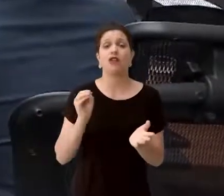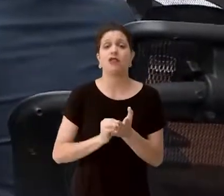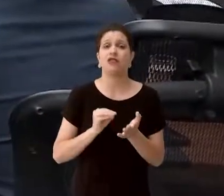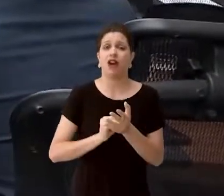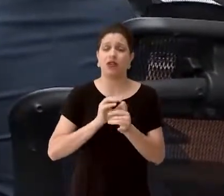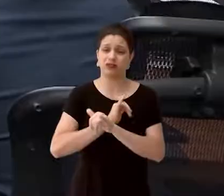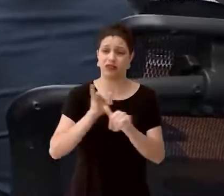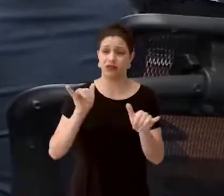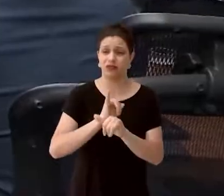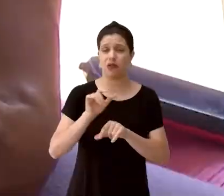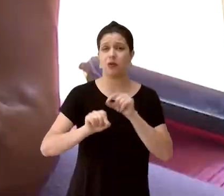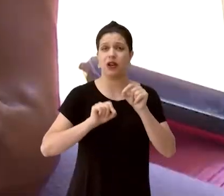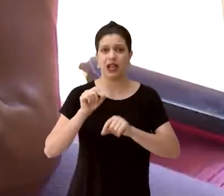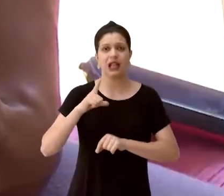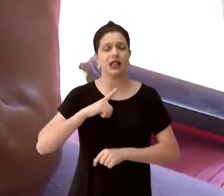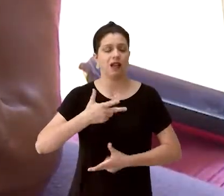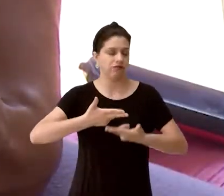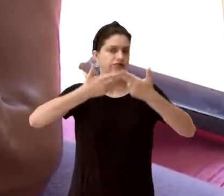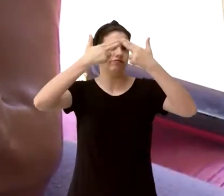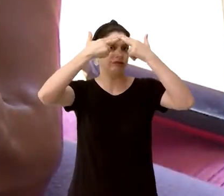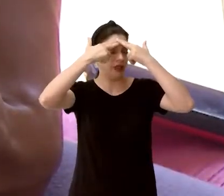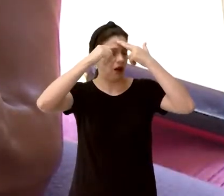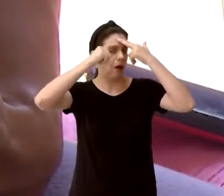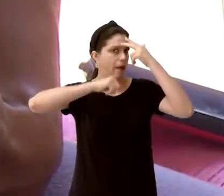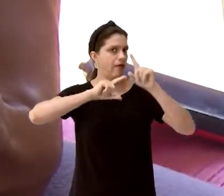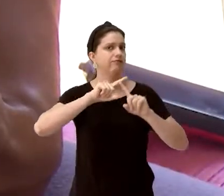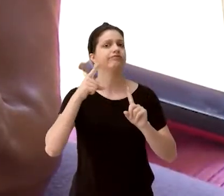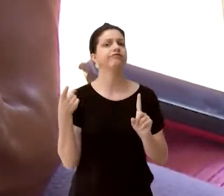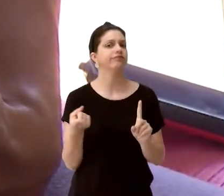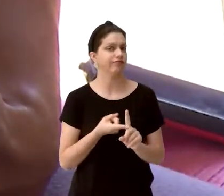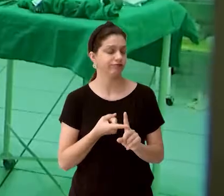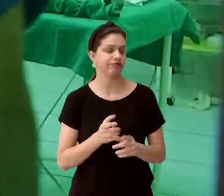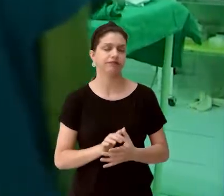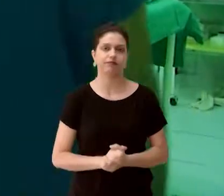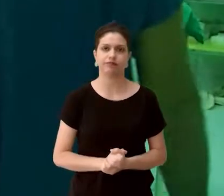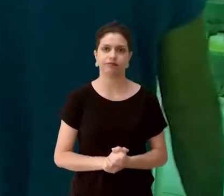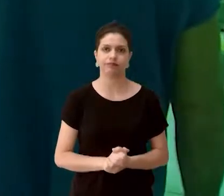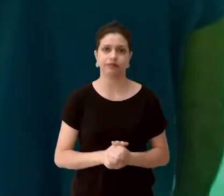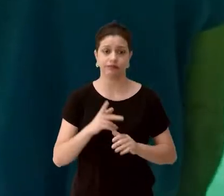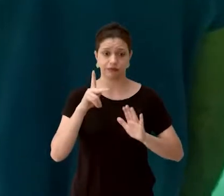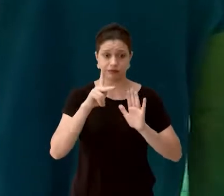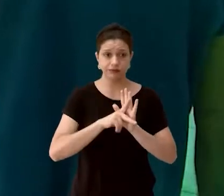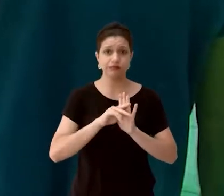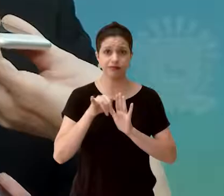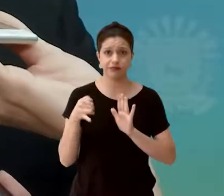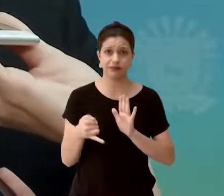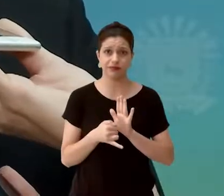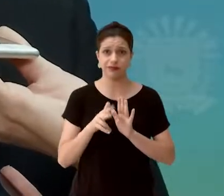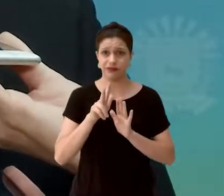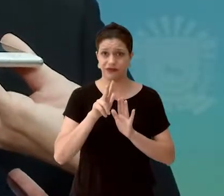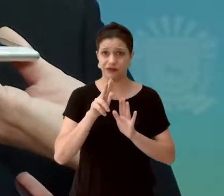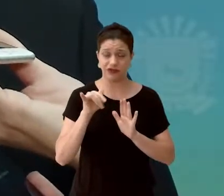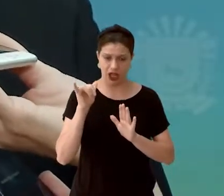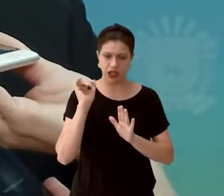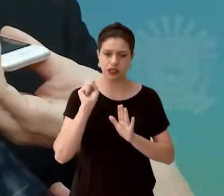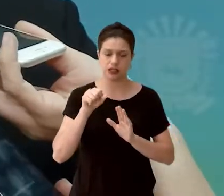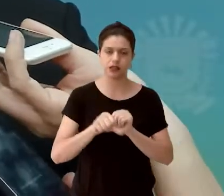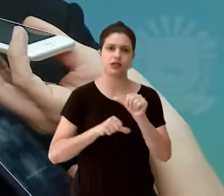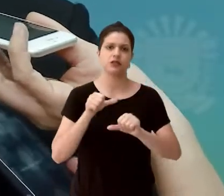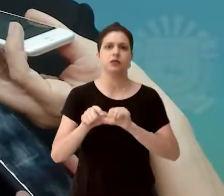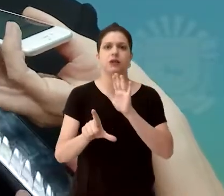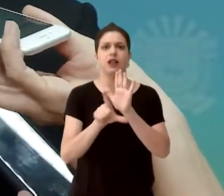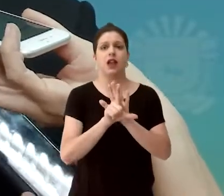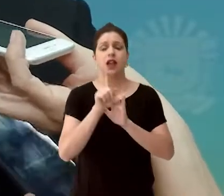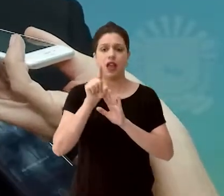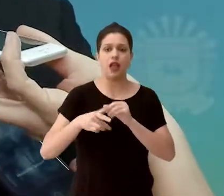a falta de informação pode resultar em traumas irreversíveis a mulheres gestantes. O projeto, que vai